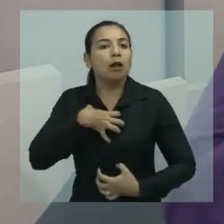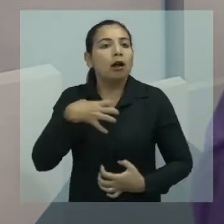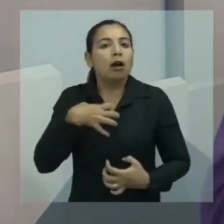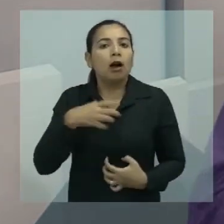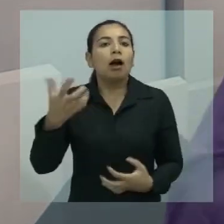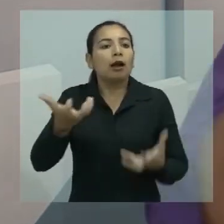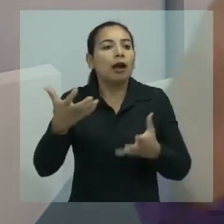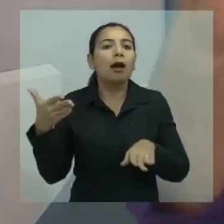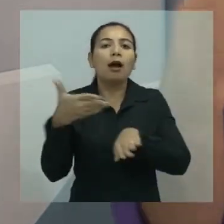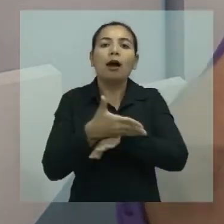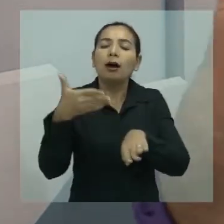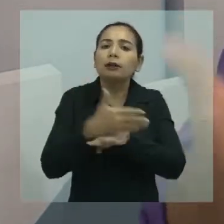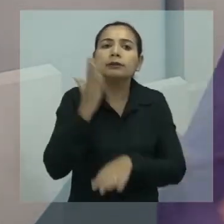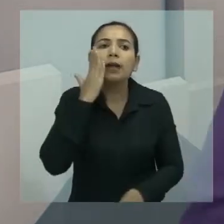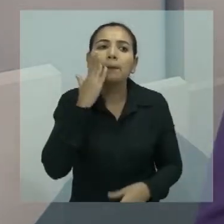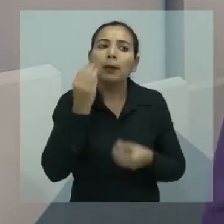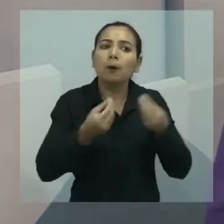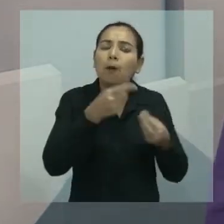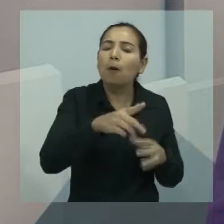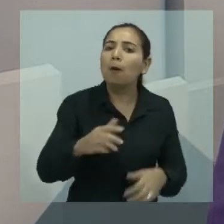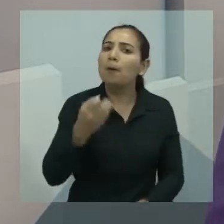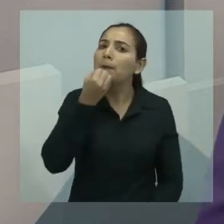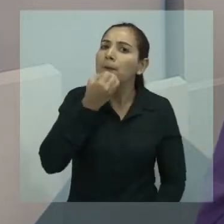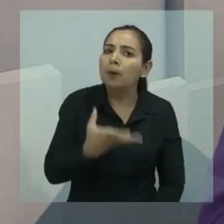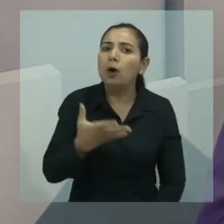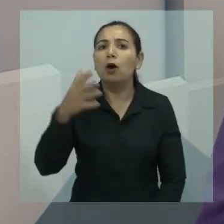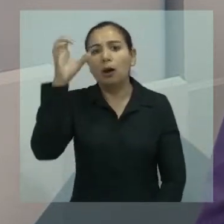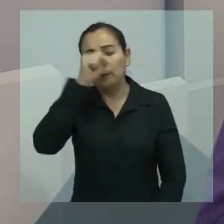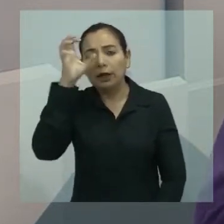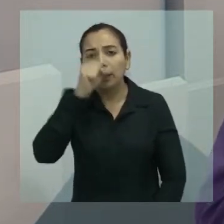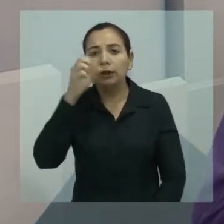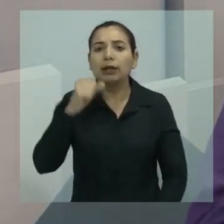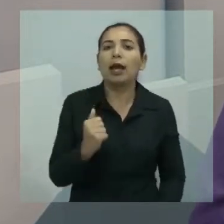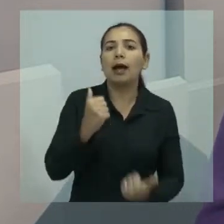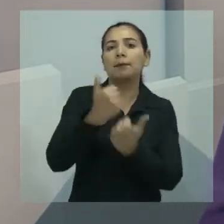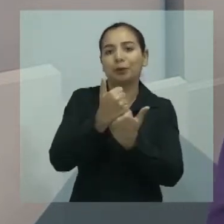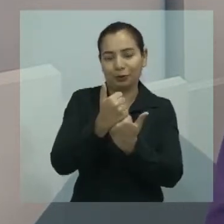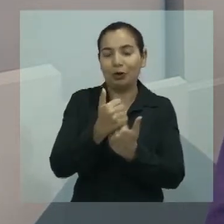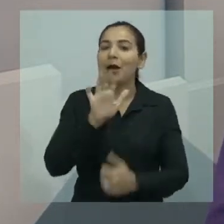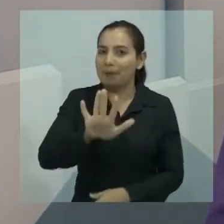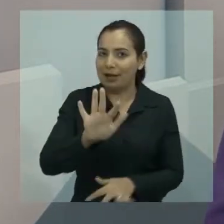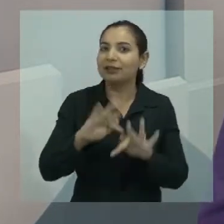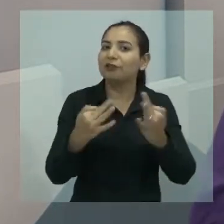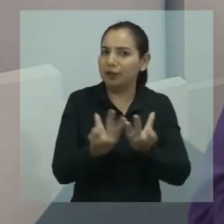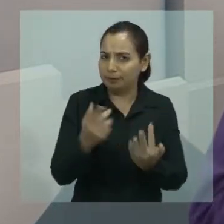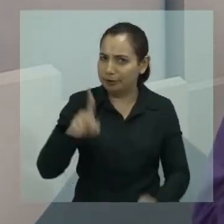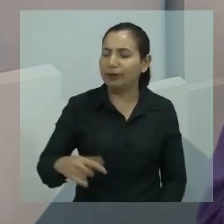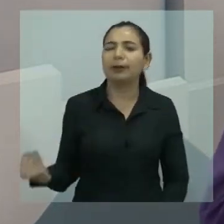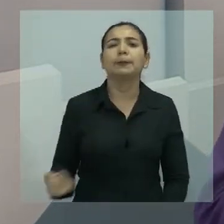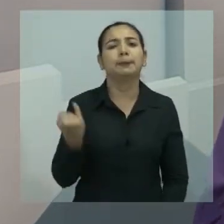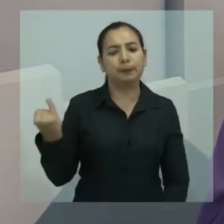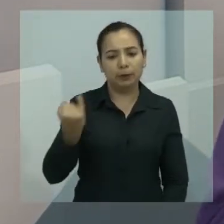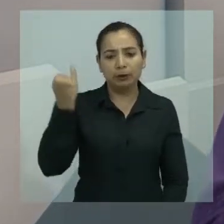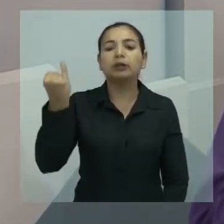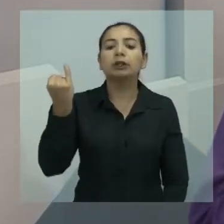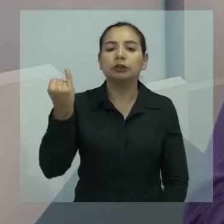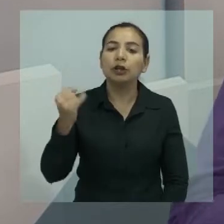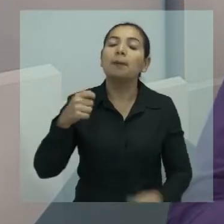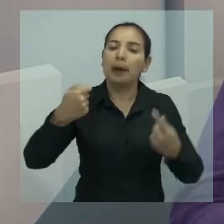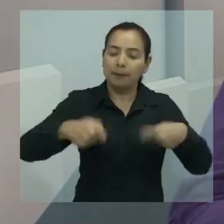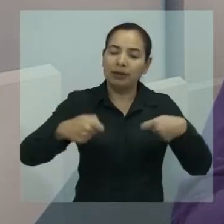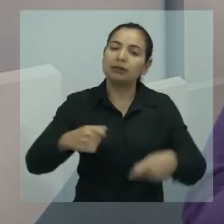dos filhos, né? E aí assim os pais são atraídos para que a escola, né, e apoiam. E aí para aí você potencializa o processo